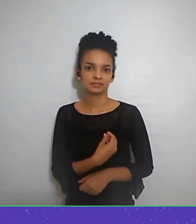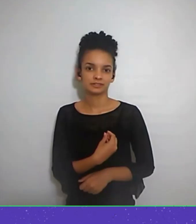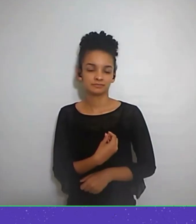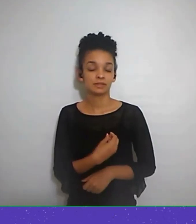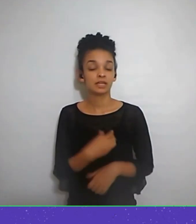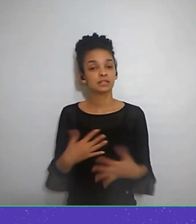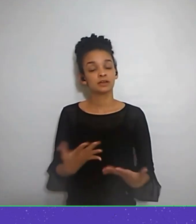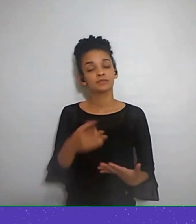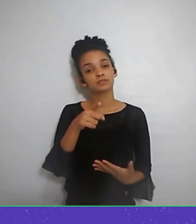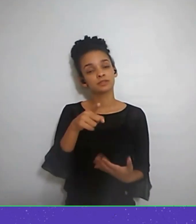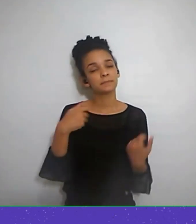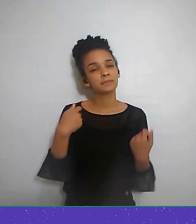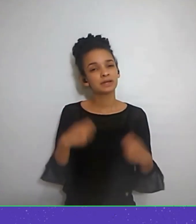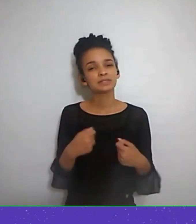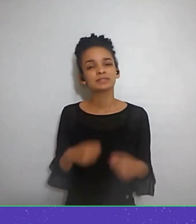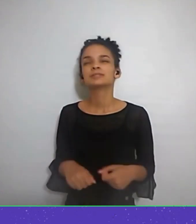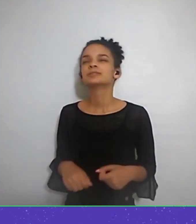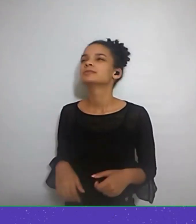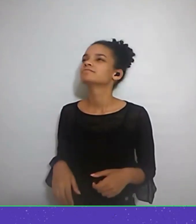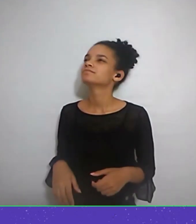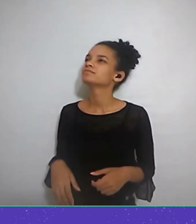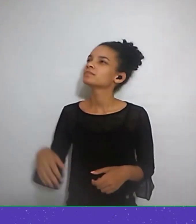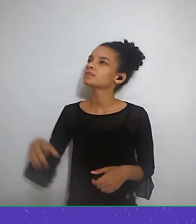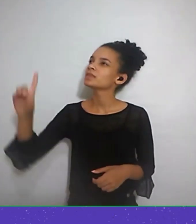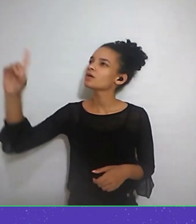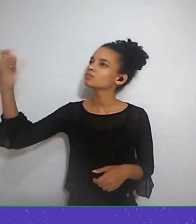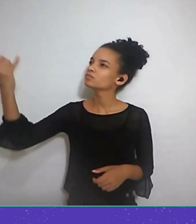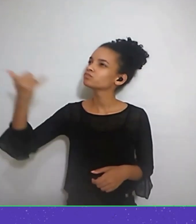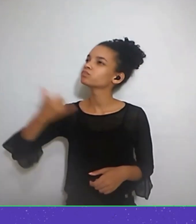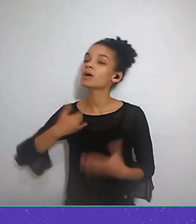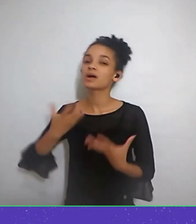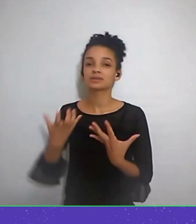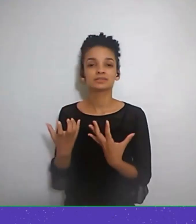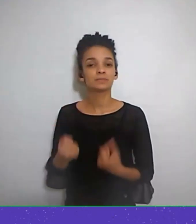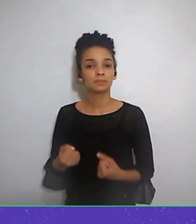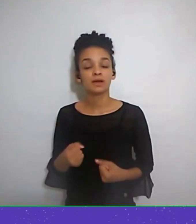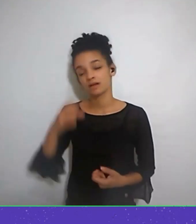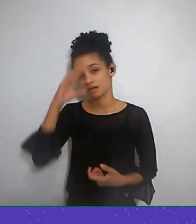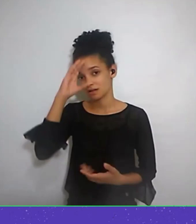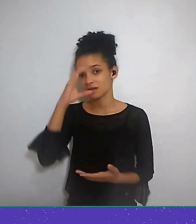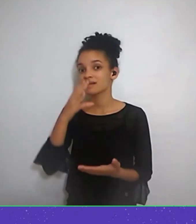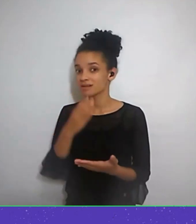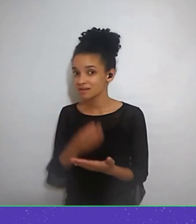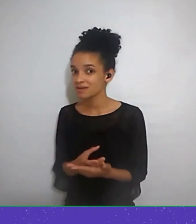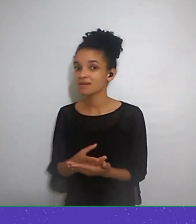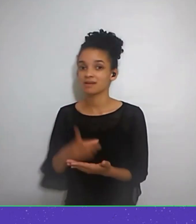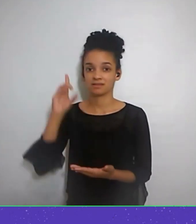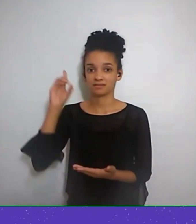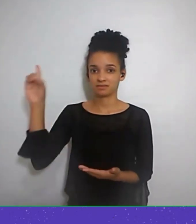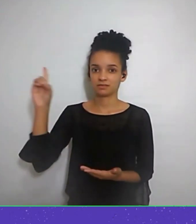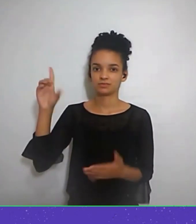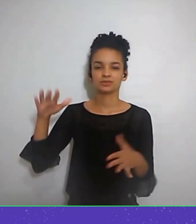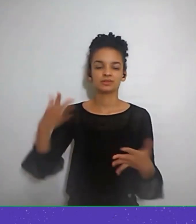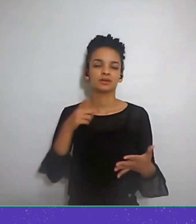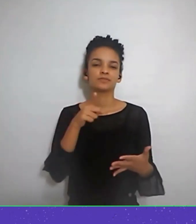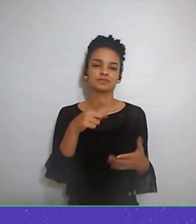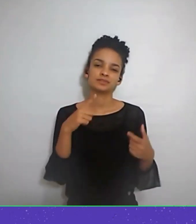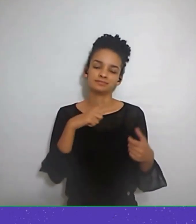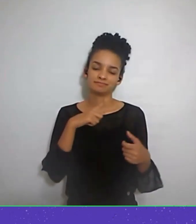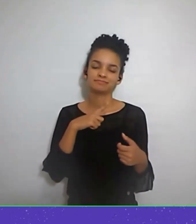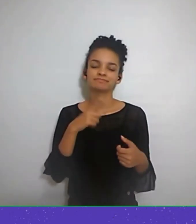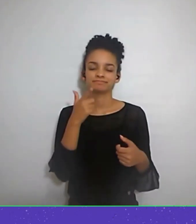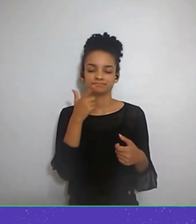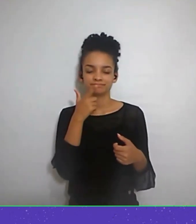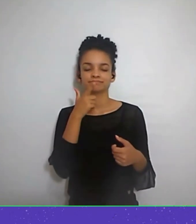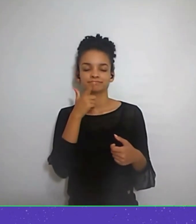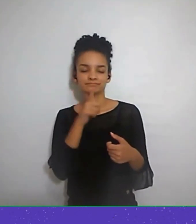e crer naquele que o enviou, que é Deus. Aí você tem a vida eterna. Hoje de manhã, o irmão